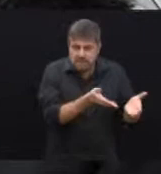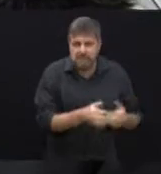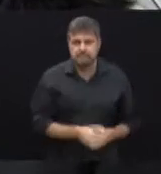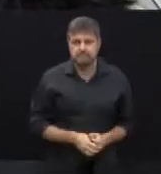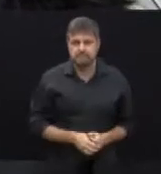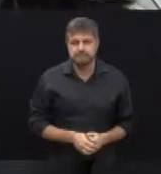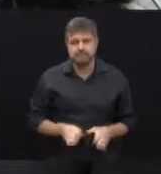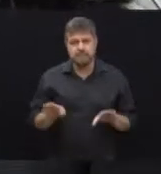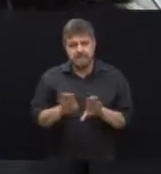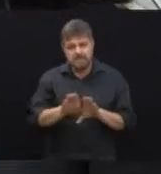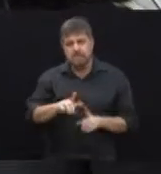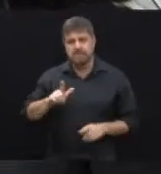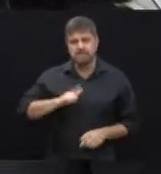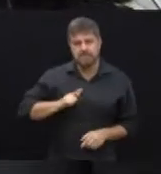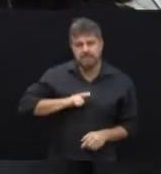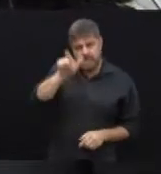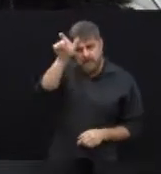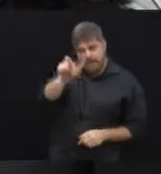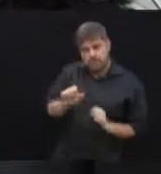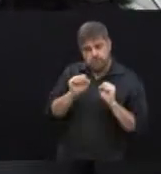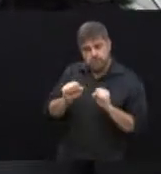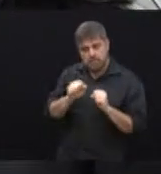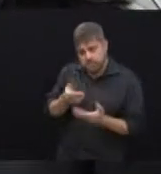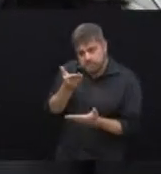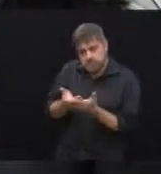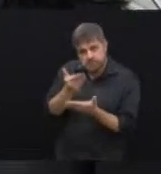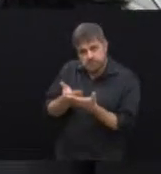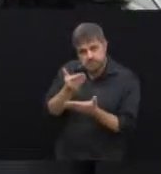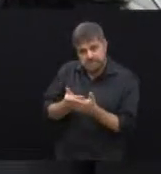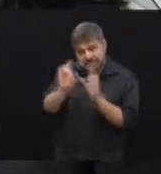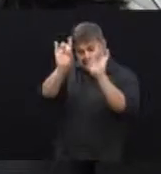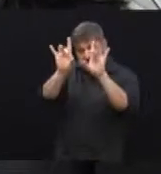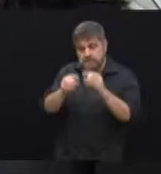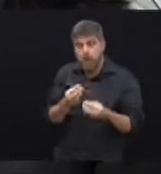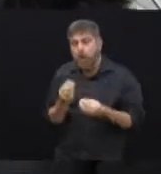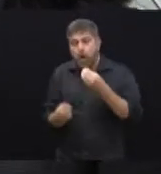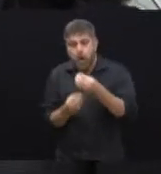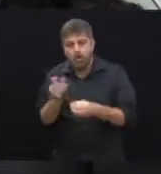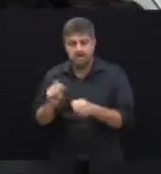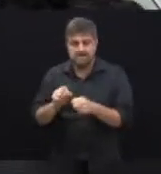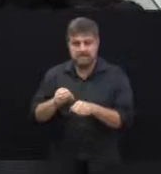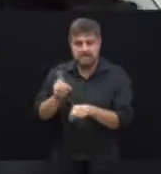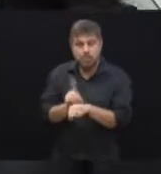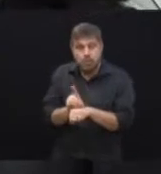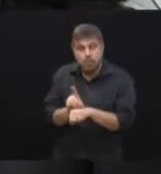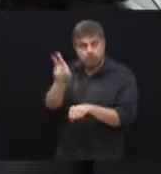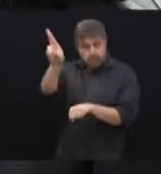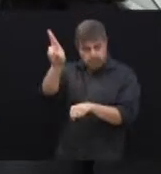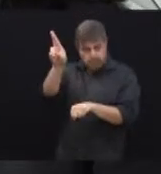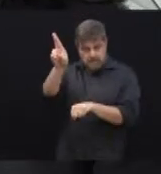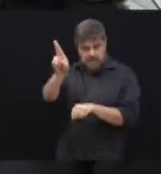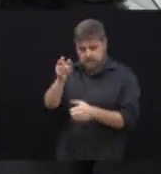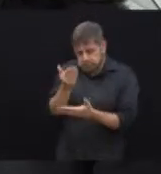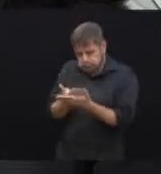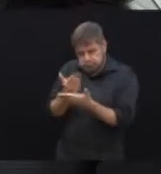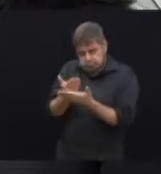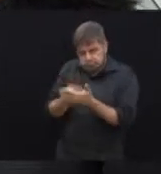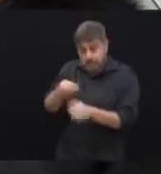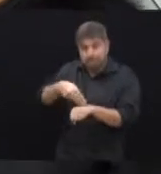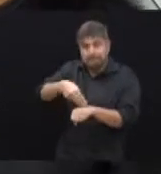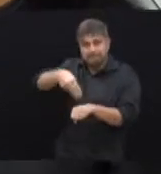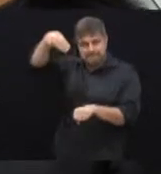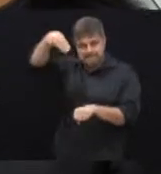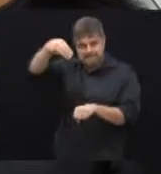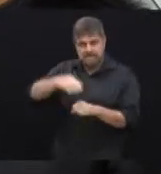farmacológicos. Mas, além disso, a pessoa pode também fazer uma especialização com um doutorado, por exemplo, ou